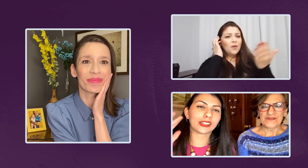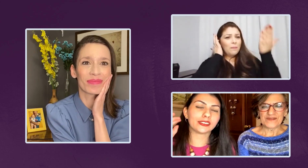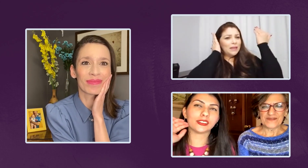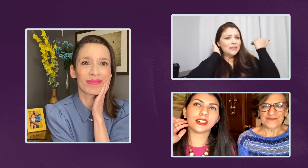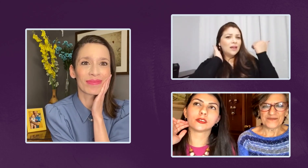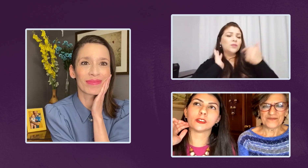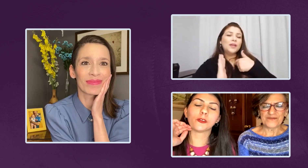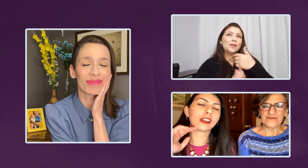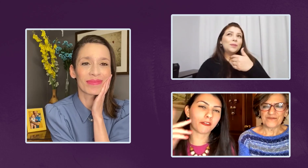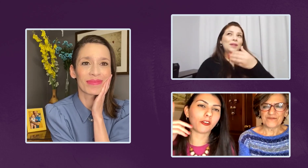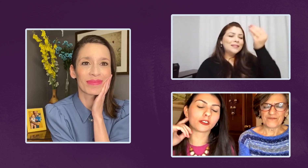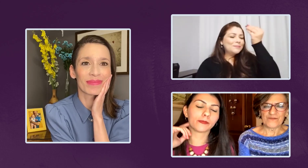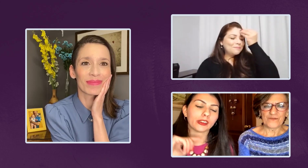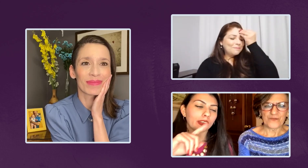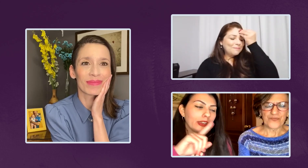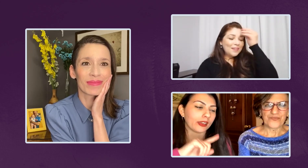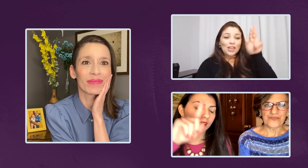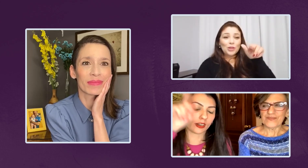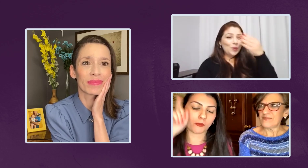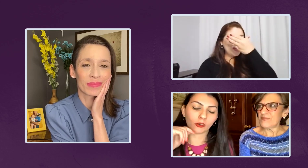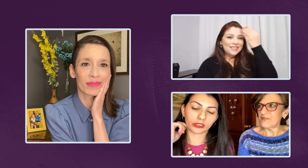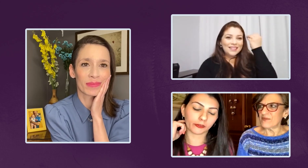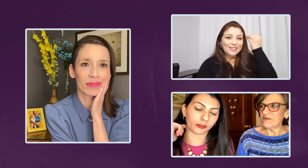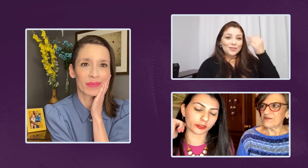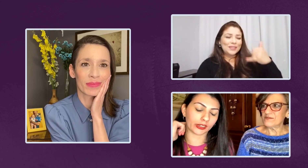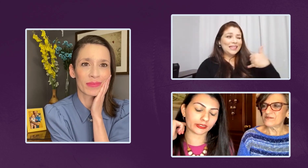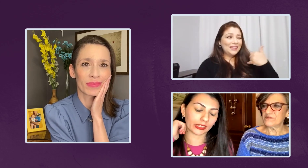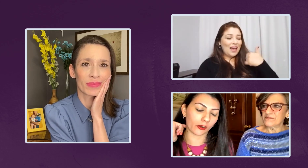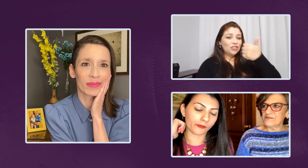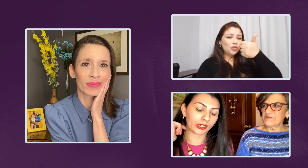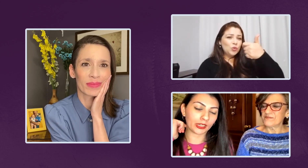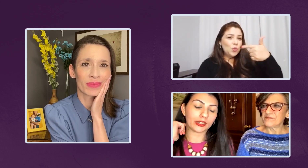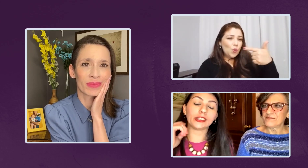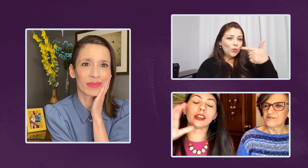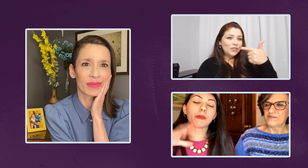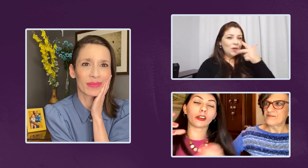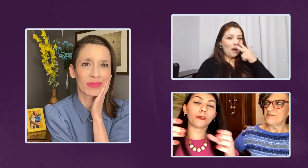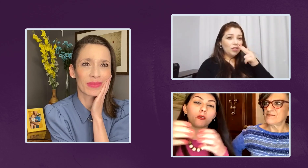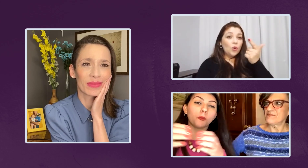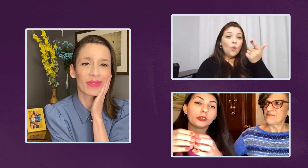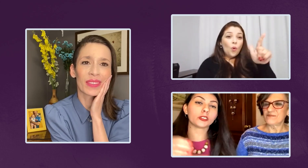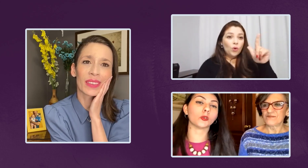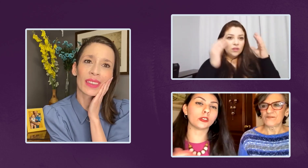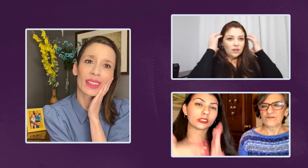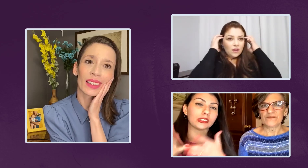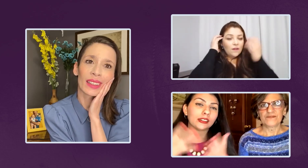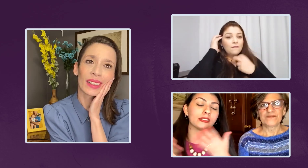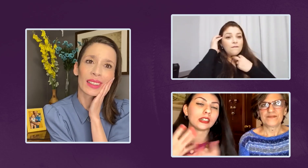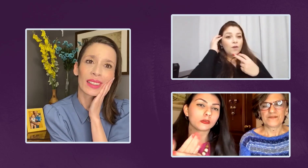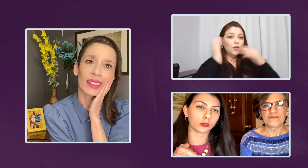12, 13 anos, eu fui na fono, era com uma outra fono já, na CEAL. E eu lembro que eu vi um grupo de